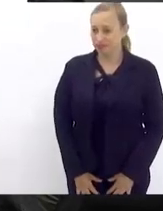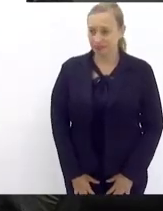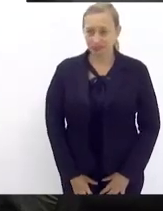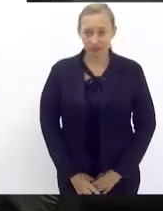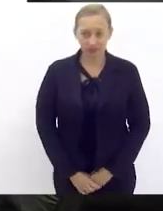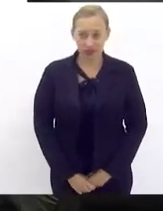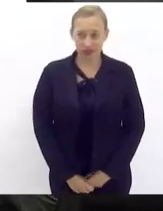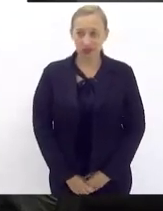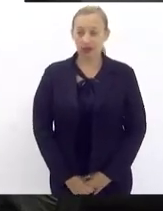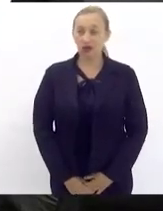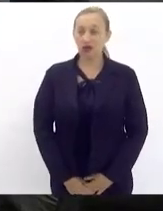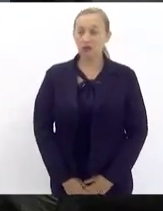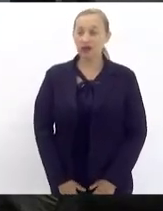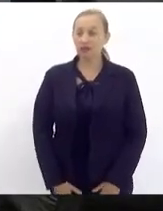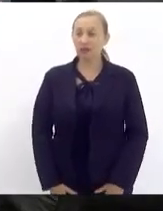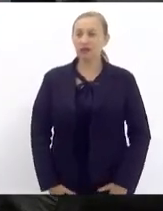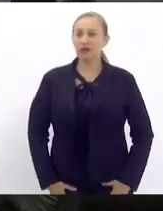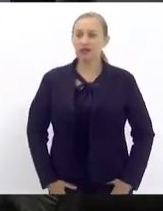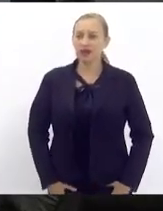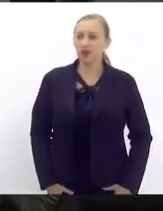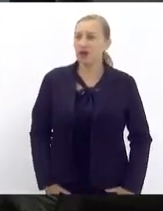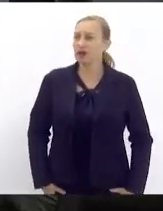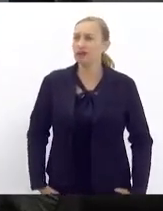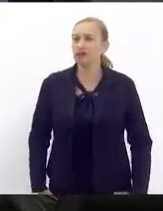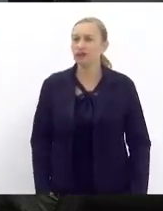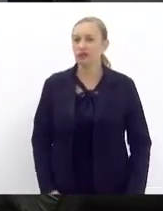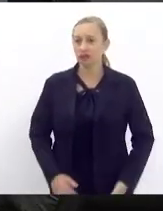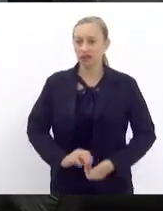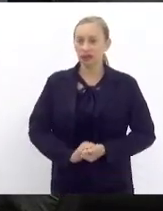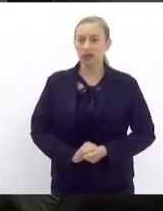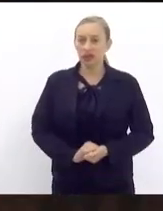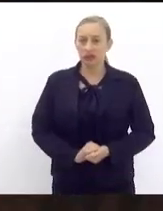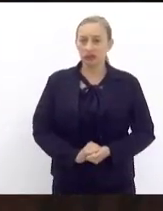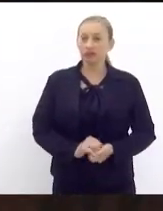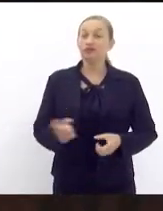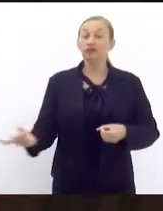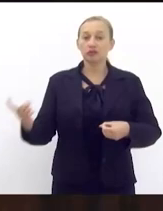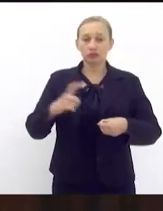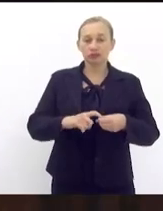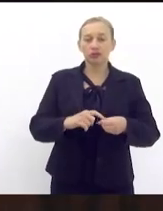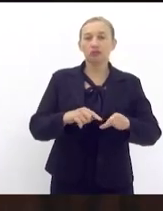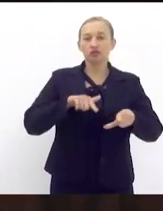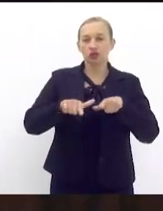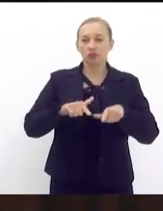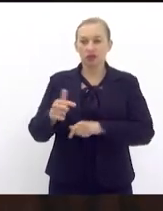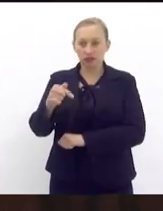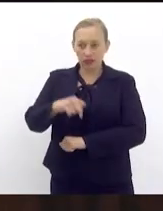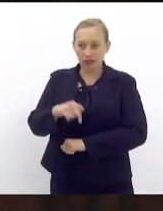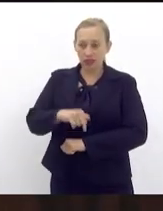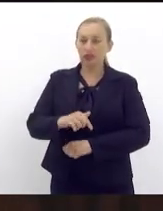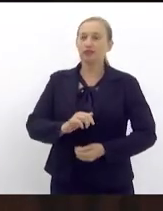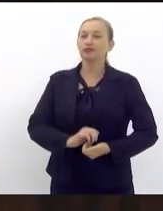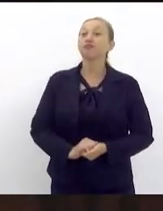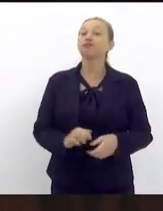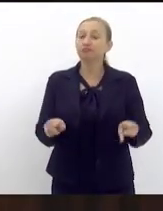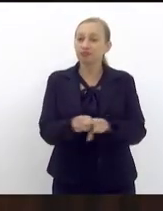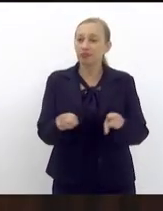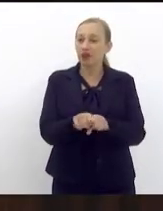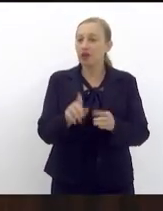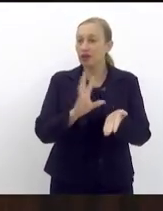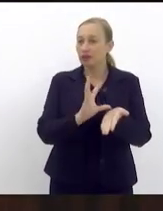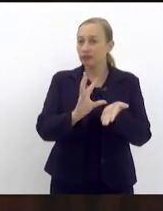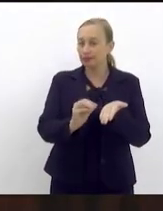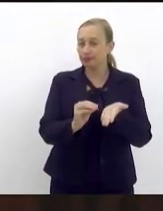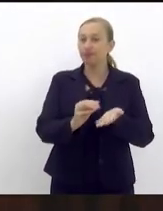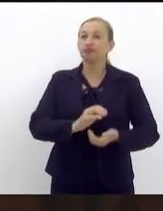Agora sim devidamente documentada retomamos os trabalhos aqui retomamos também a pauta